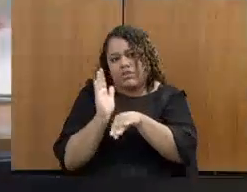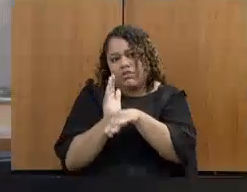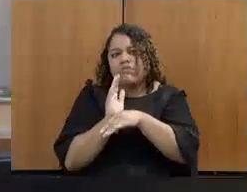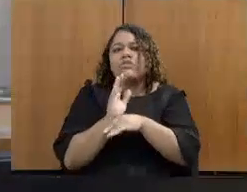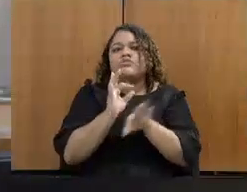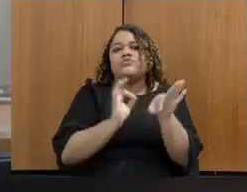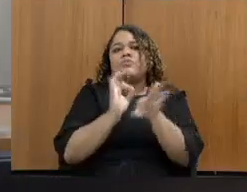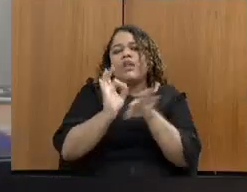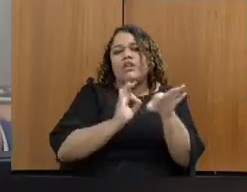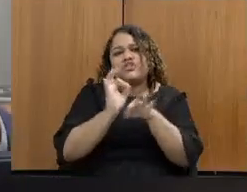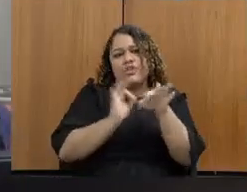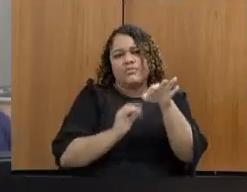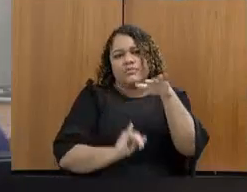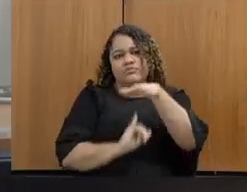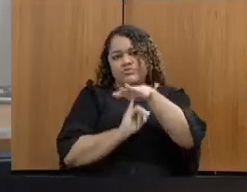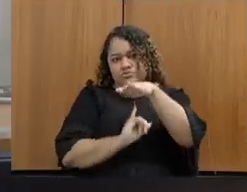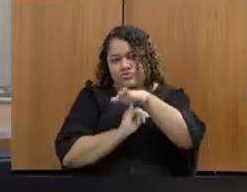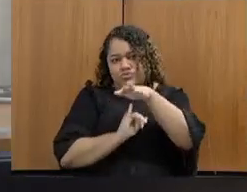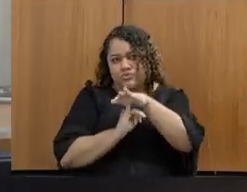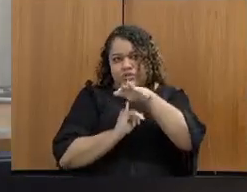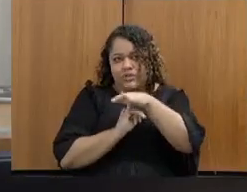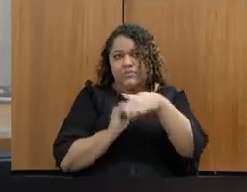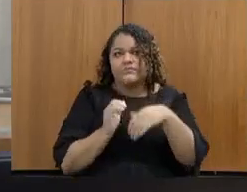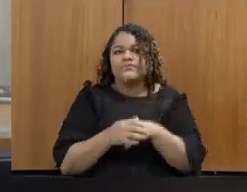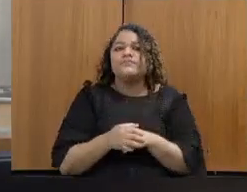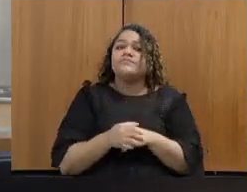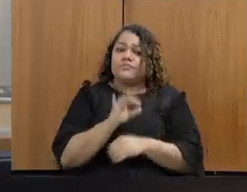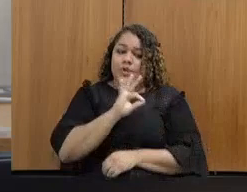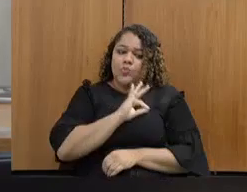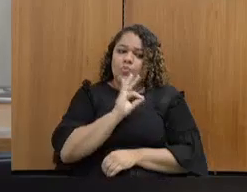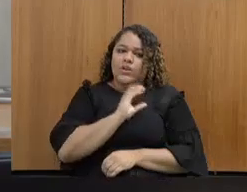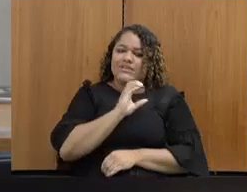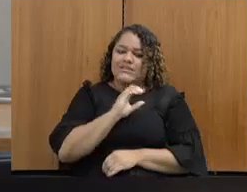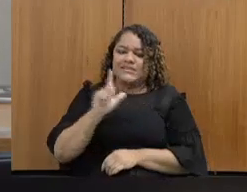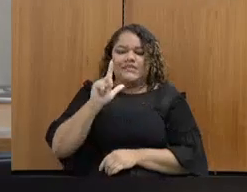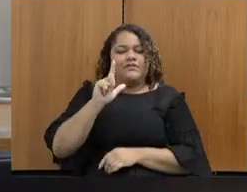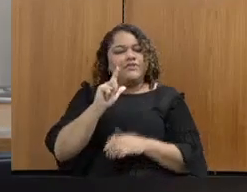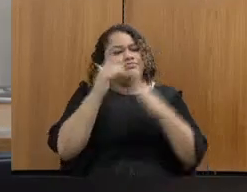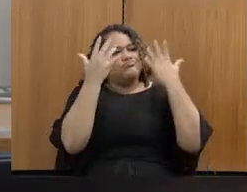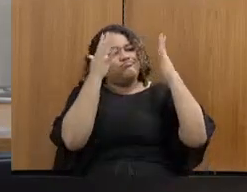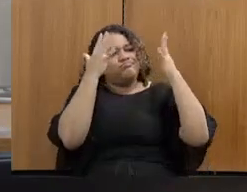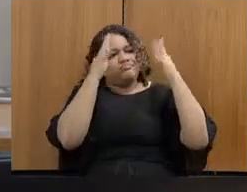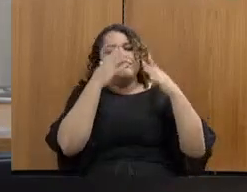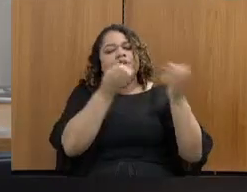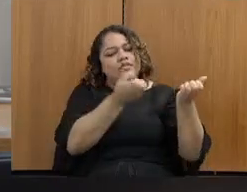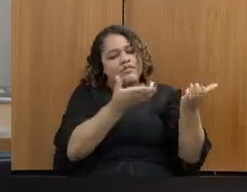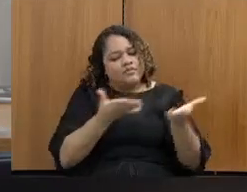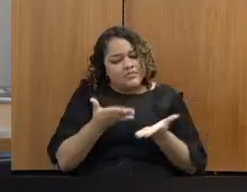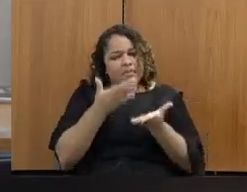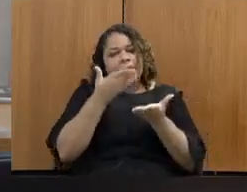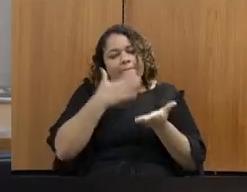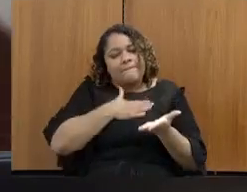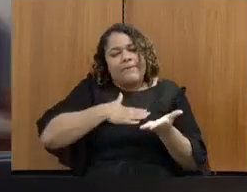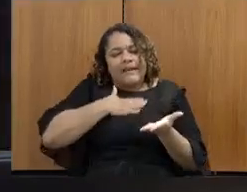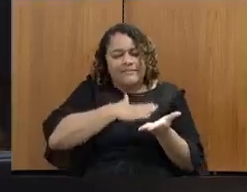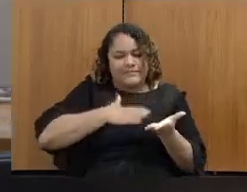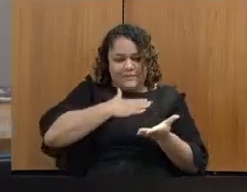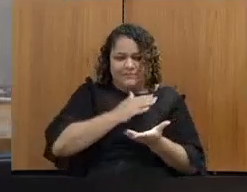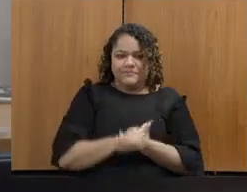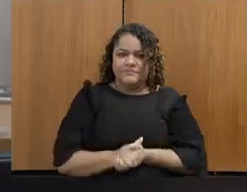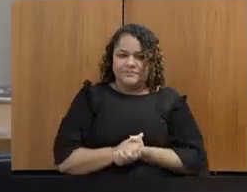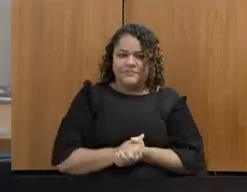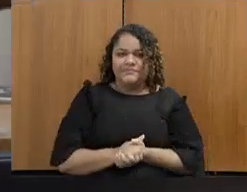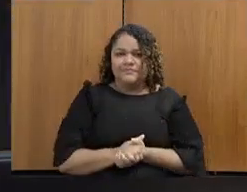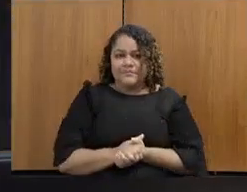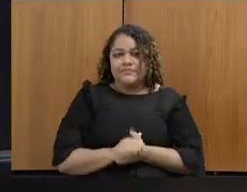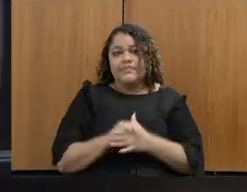presença em massa e da nossa gloriosa Polícia Civil né Doutor que prazer recebê-los a presidência tendo em vista a